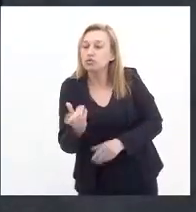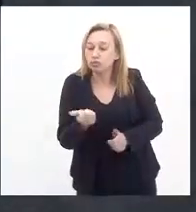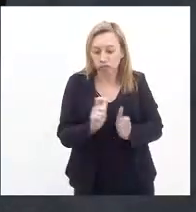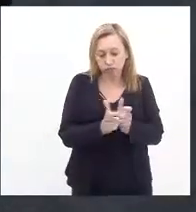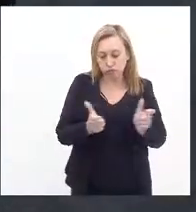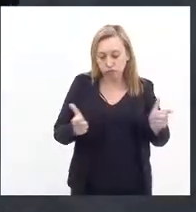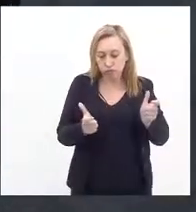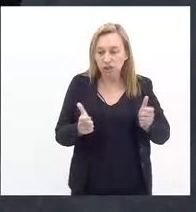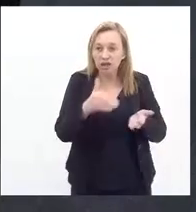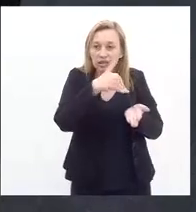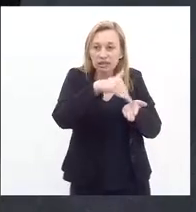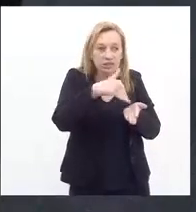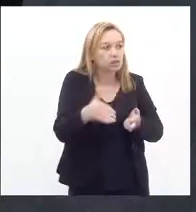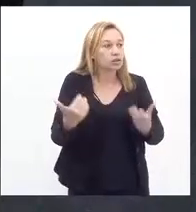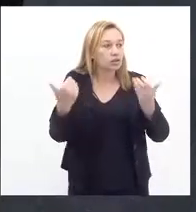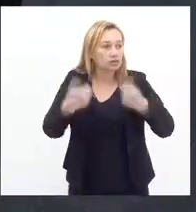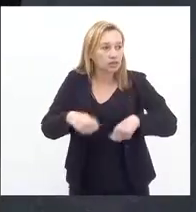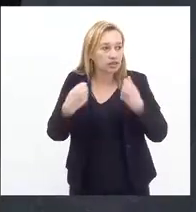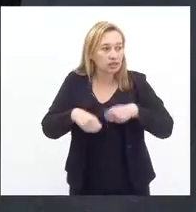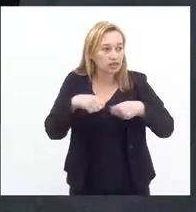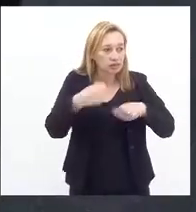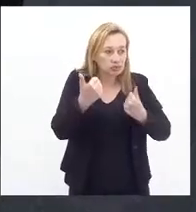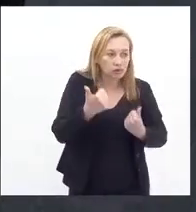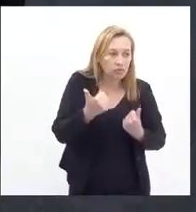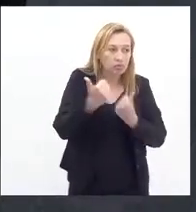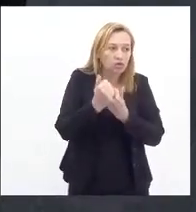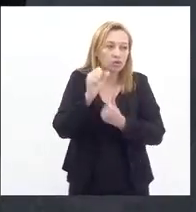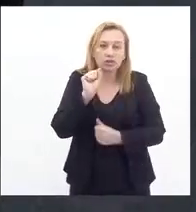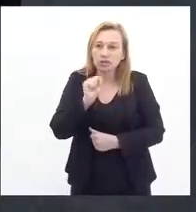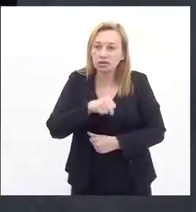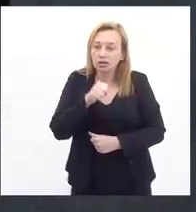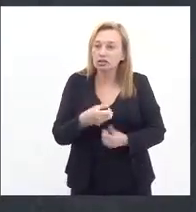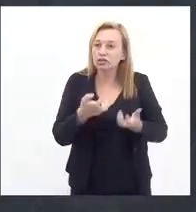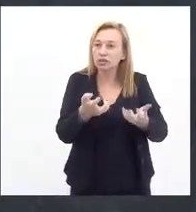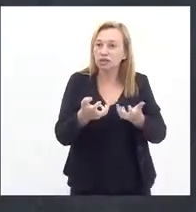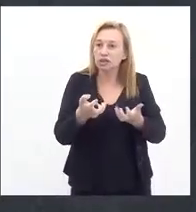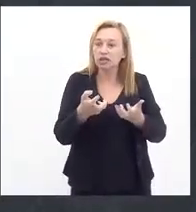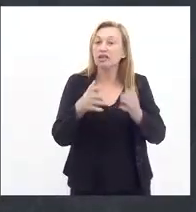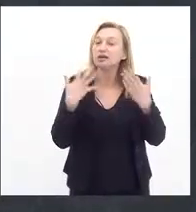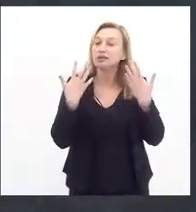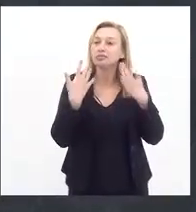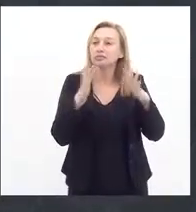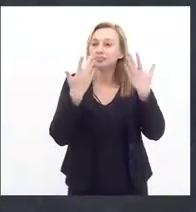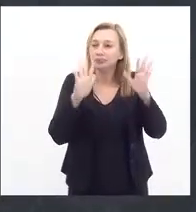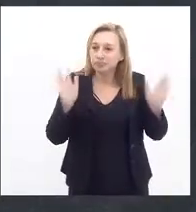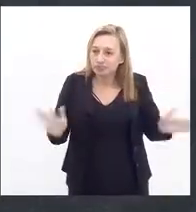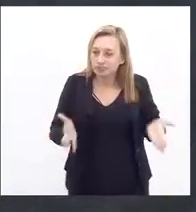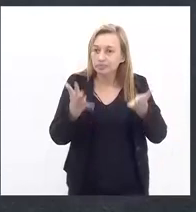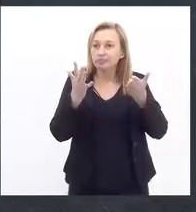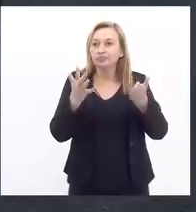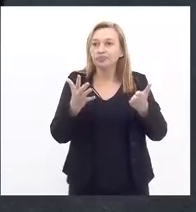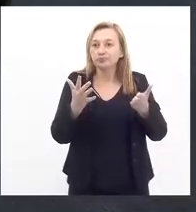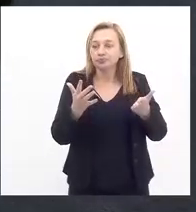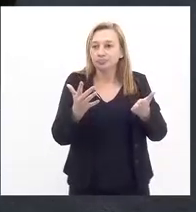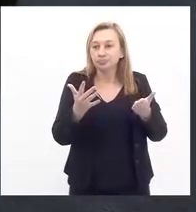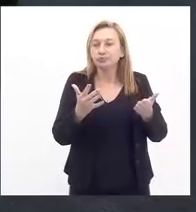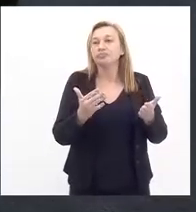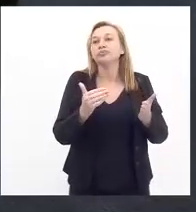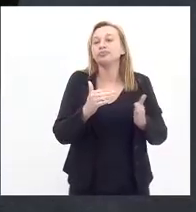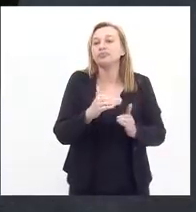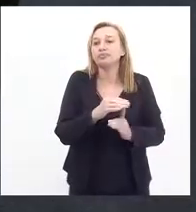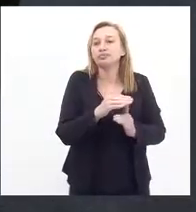e a secretaria precisa desse suporte eu quero aqui Louvar a iniciativa de vossa excelência